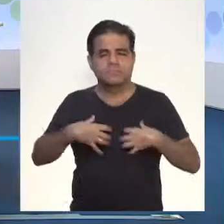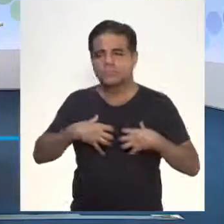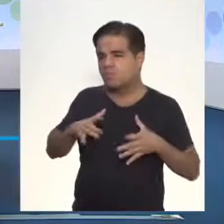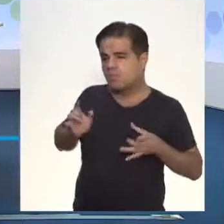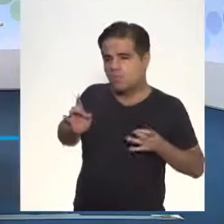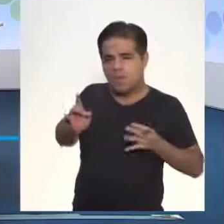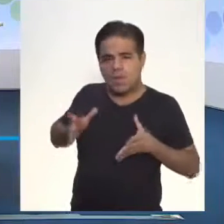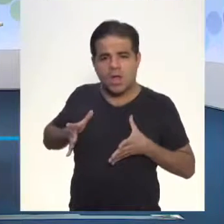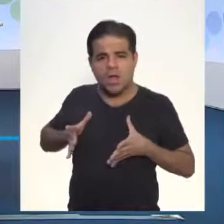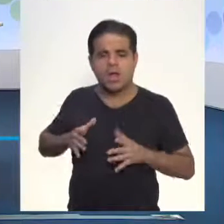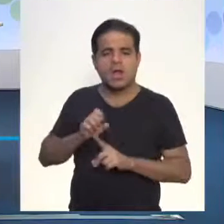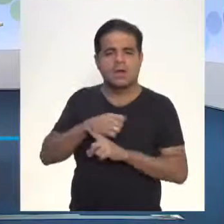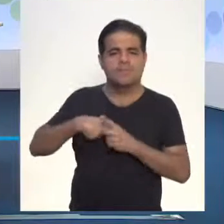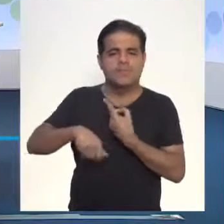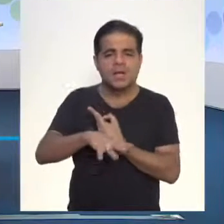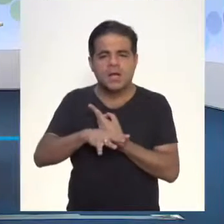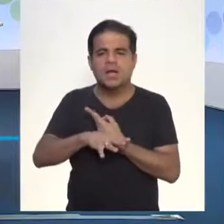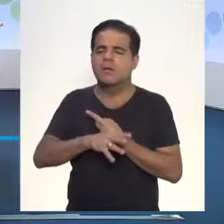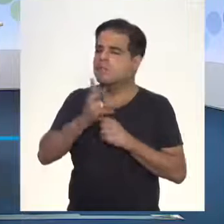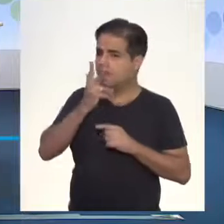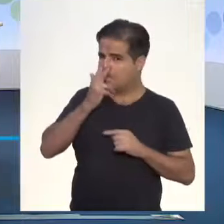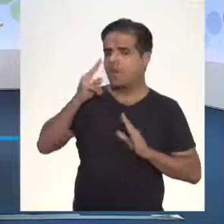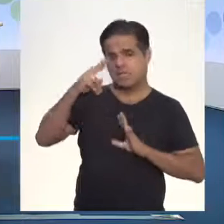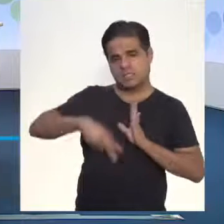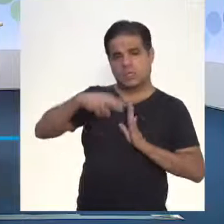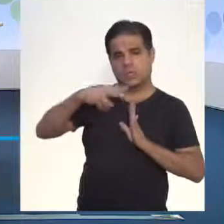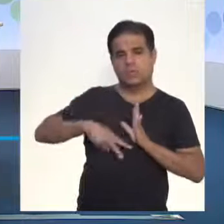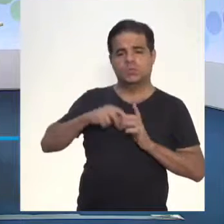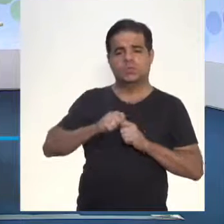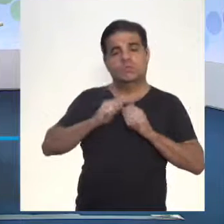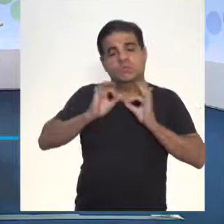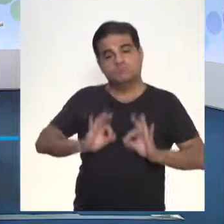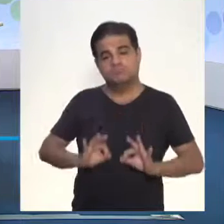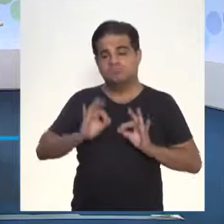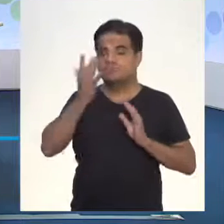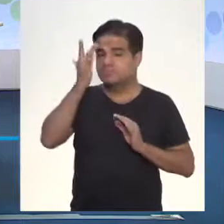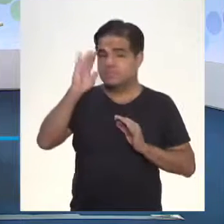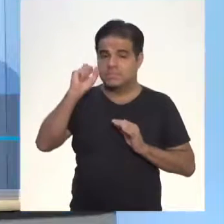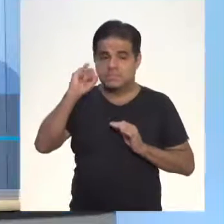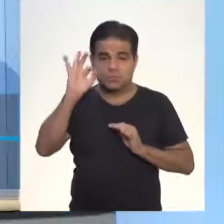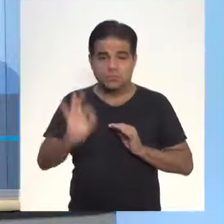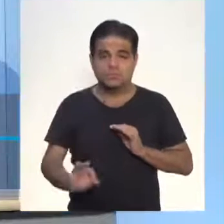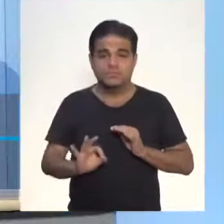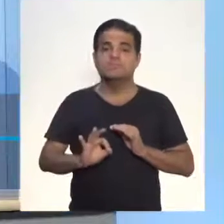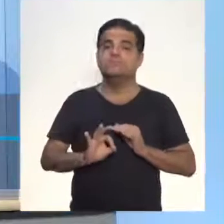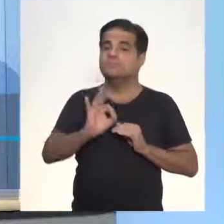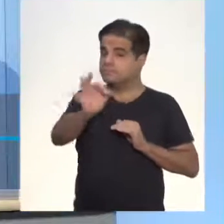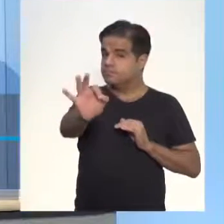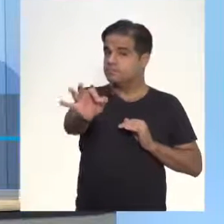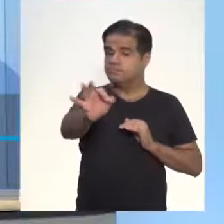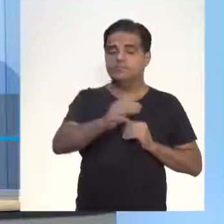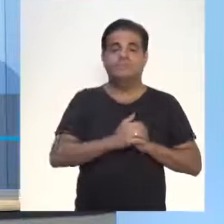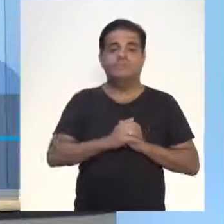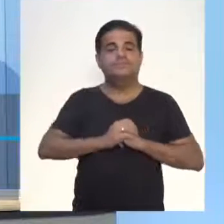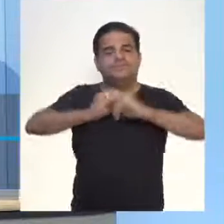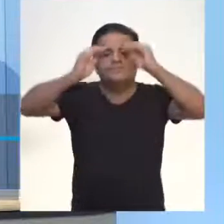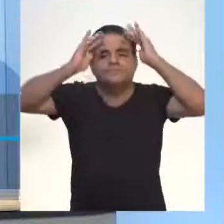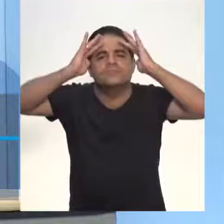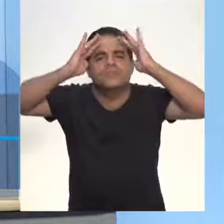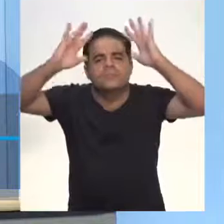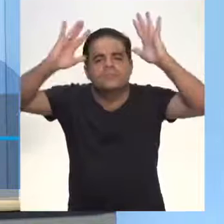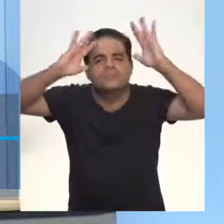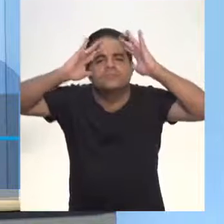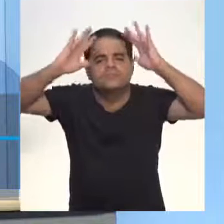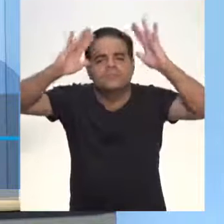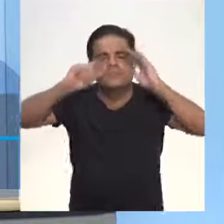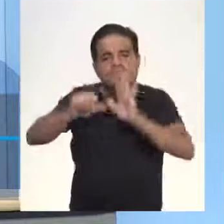da sociedade. Eu não sei, é mais ou menos a leitura que eu faria, não sei se eu estou certo. Exatamente, professor Mauro. Eu pensei nesse contexto, sim,